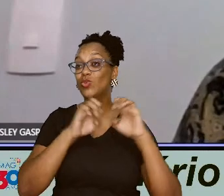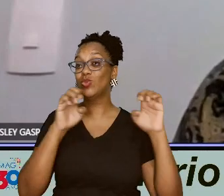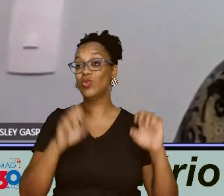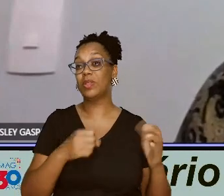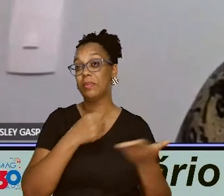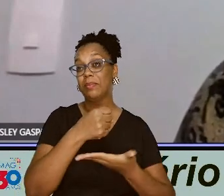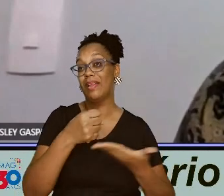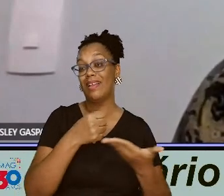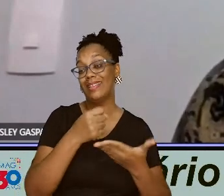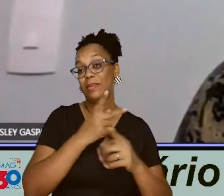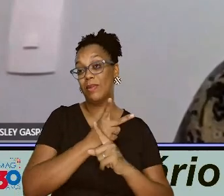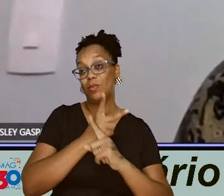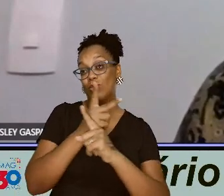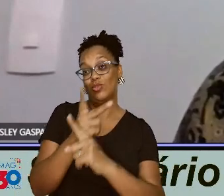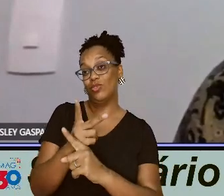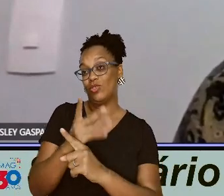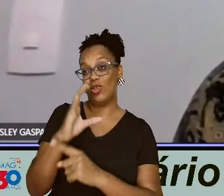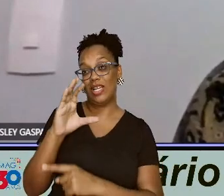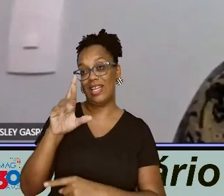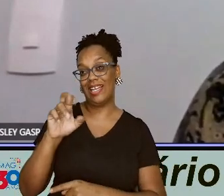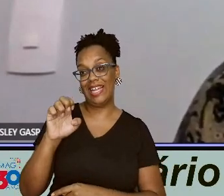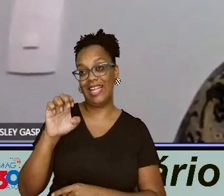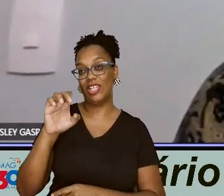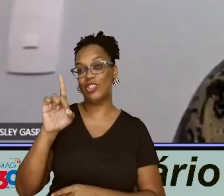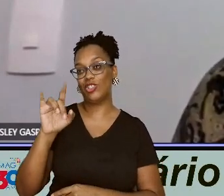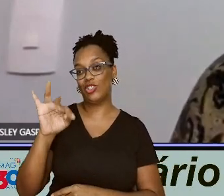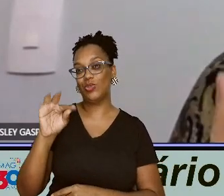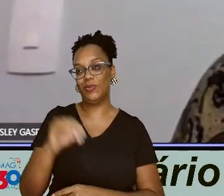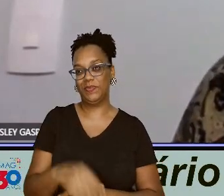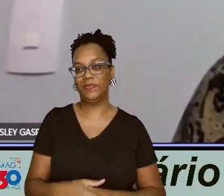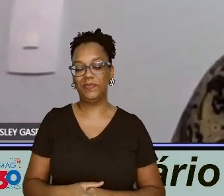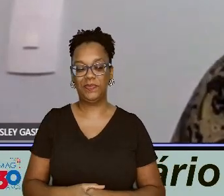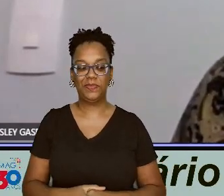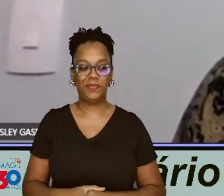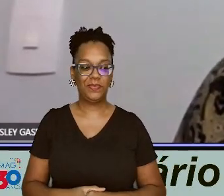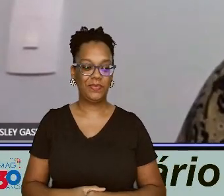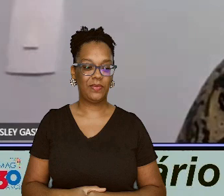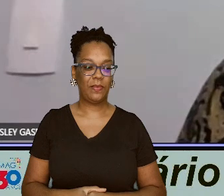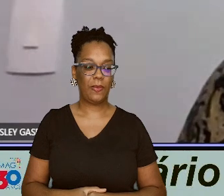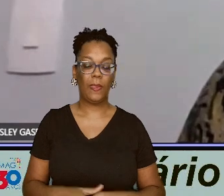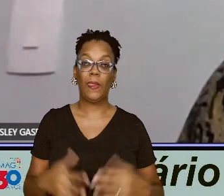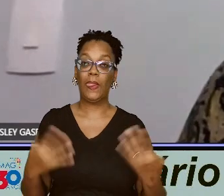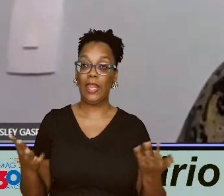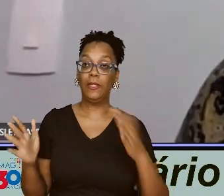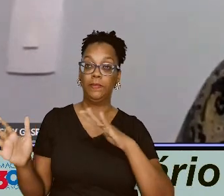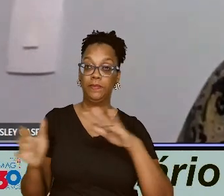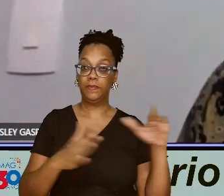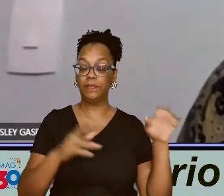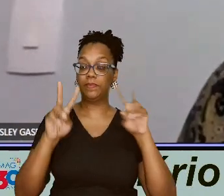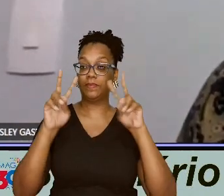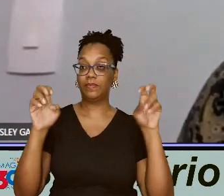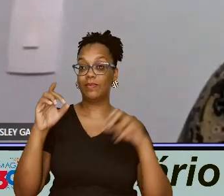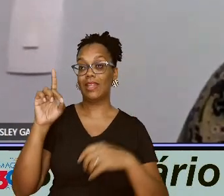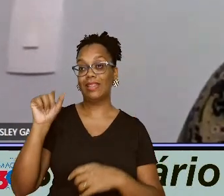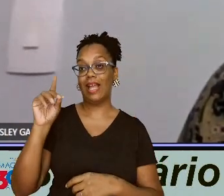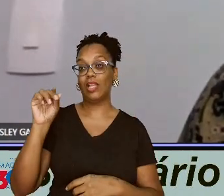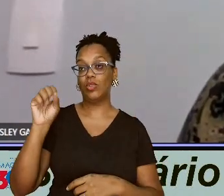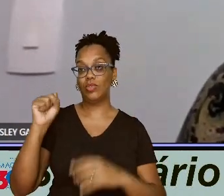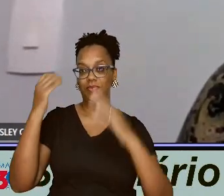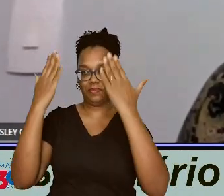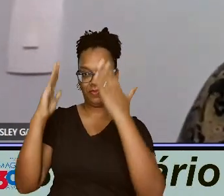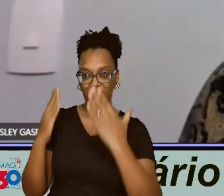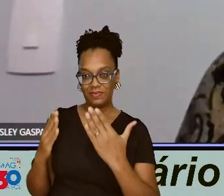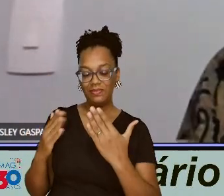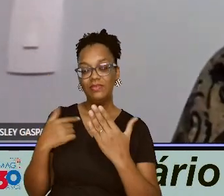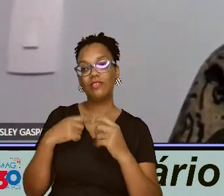para buscar o crédito, né? Em relação aos dados, quando a gente foi atrás de fazer a